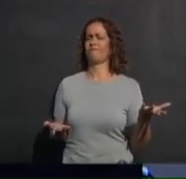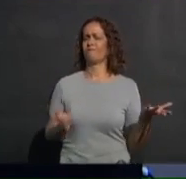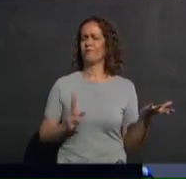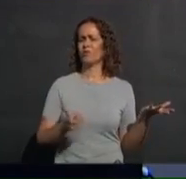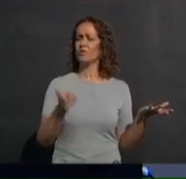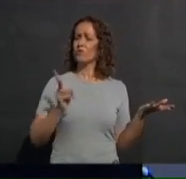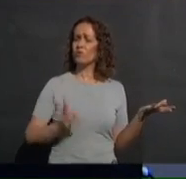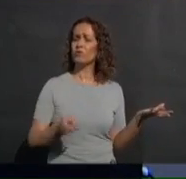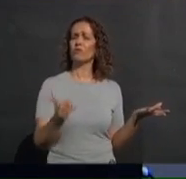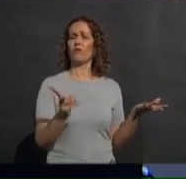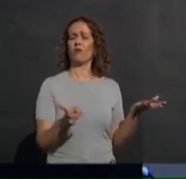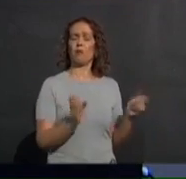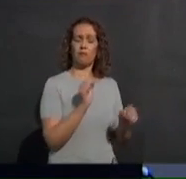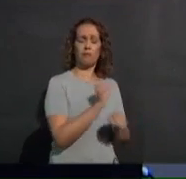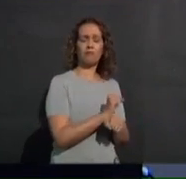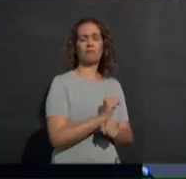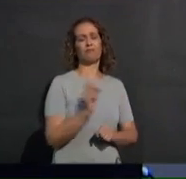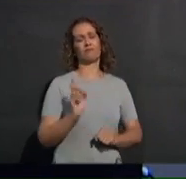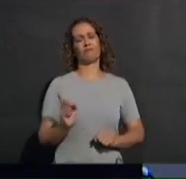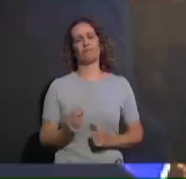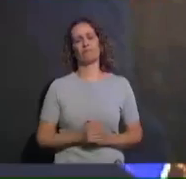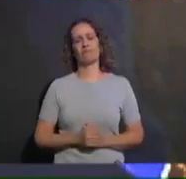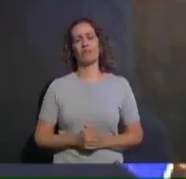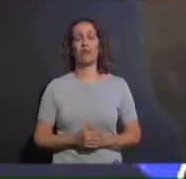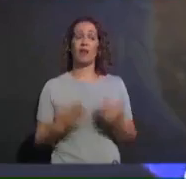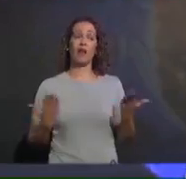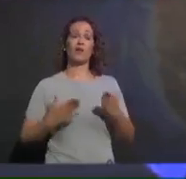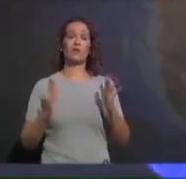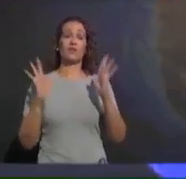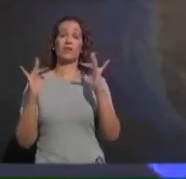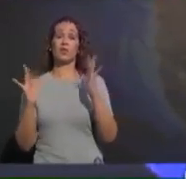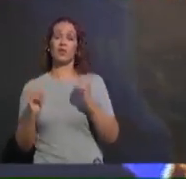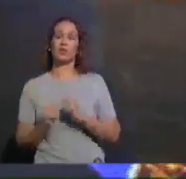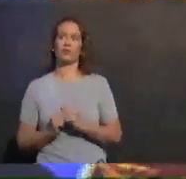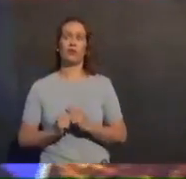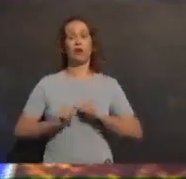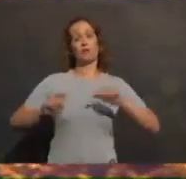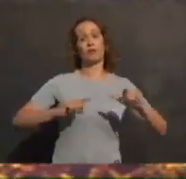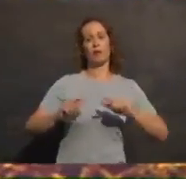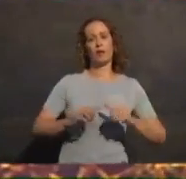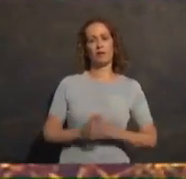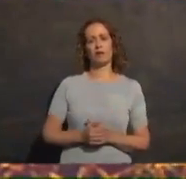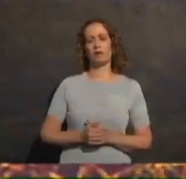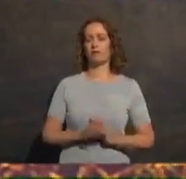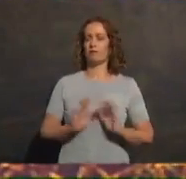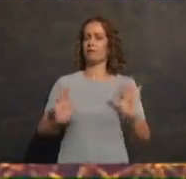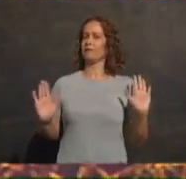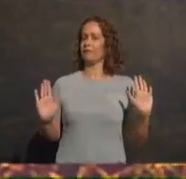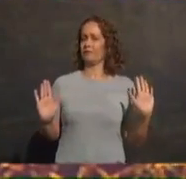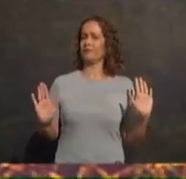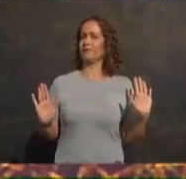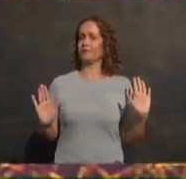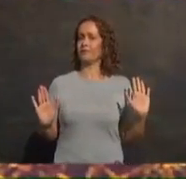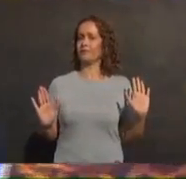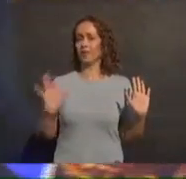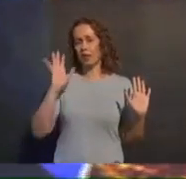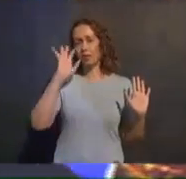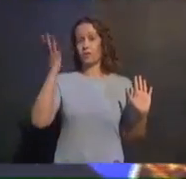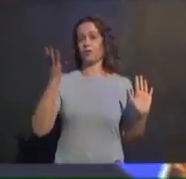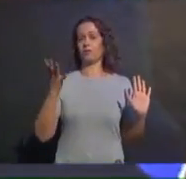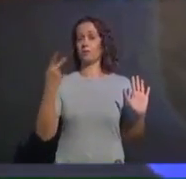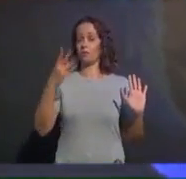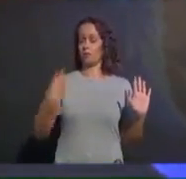Continua lá no negócio lá. Ah não, porque agora eu estou namorando e agora arrumei um emprego. Se vira! Mantenha sua